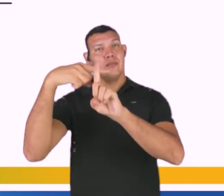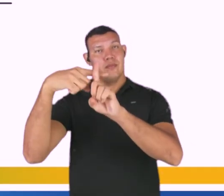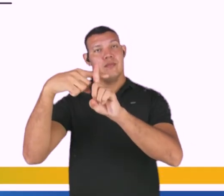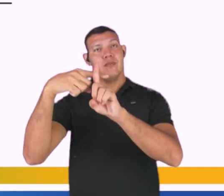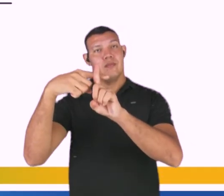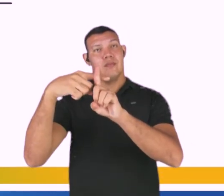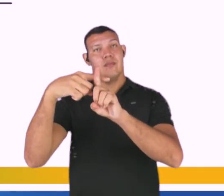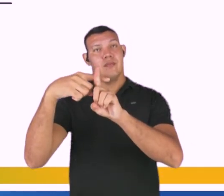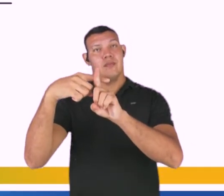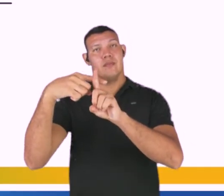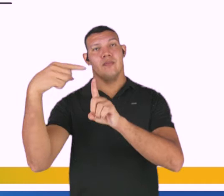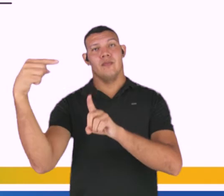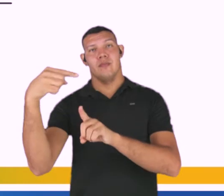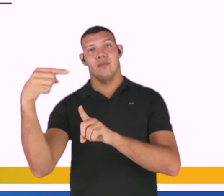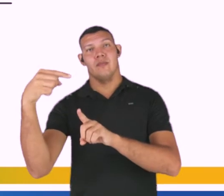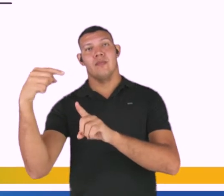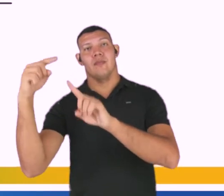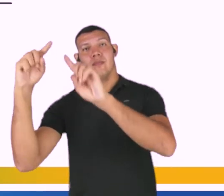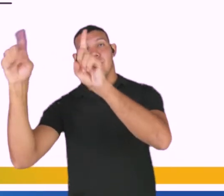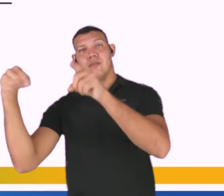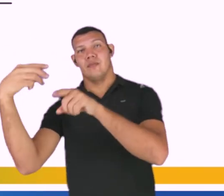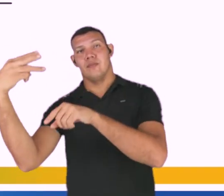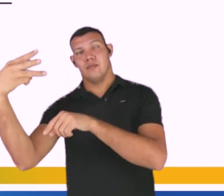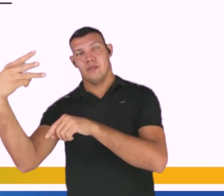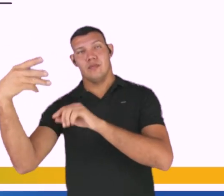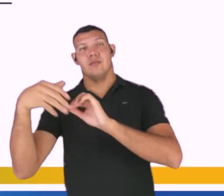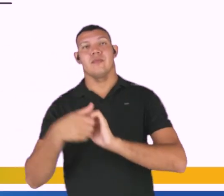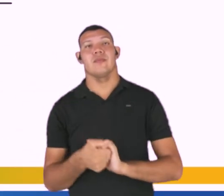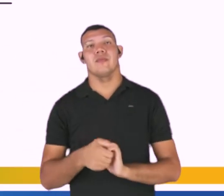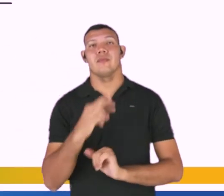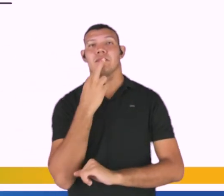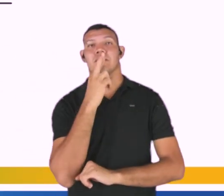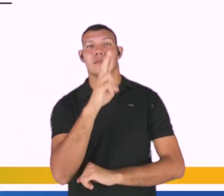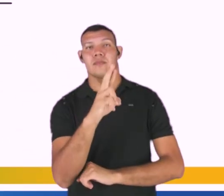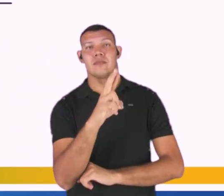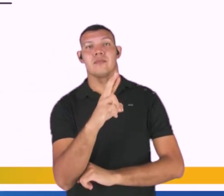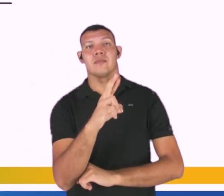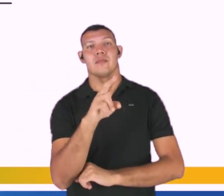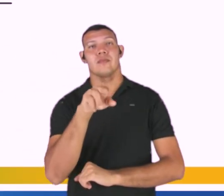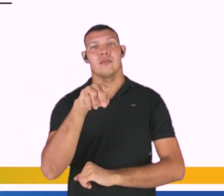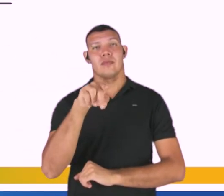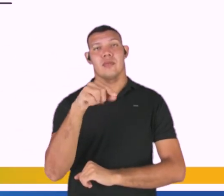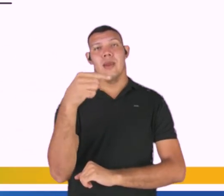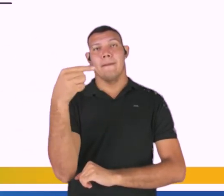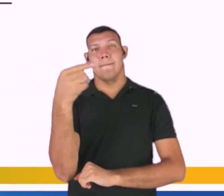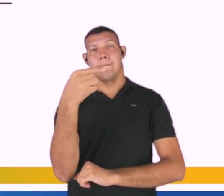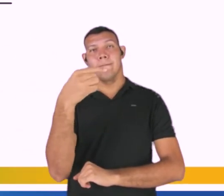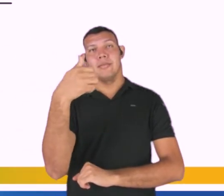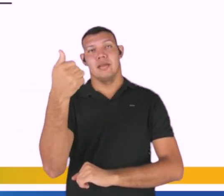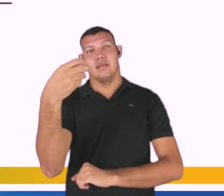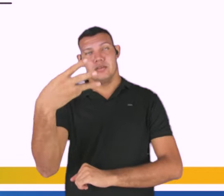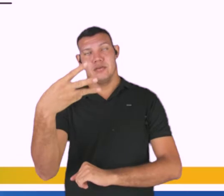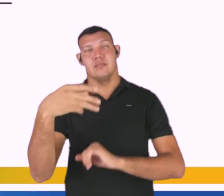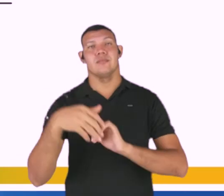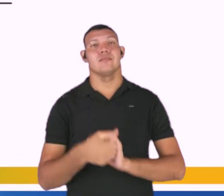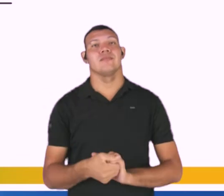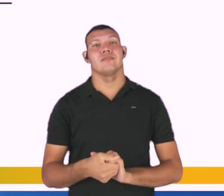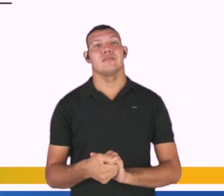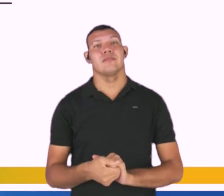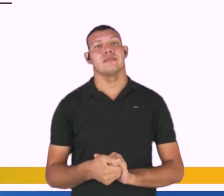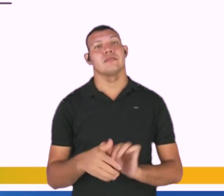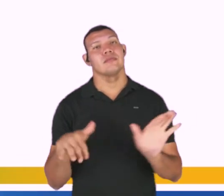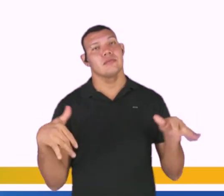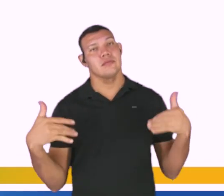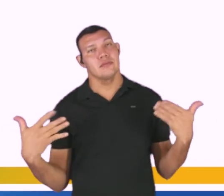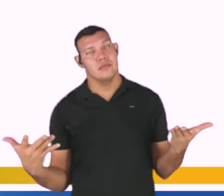mais ou menos três E aí nós teremos como resultado o - 13 de igual